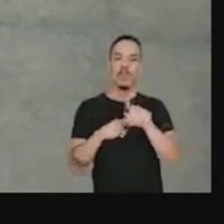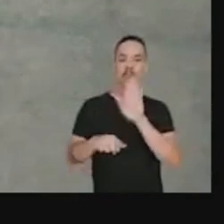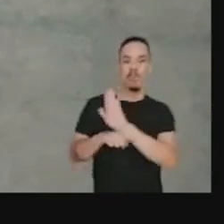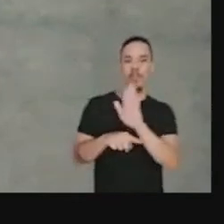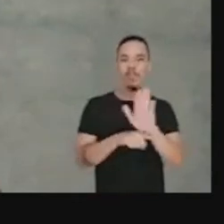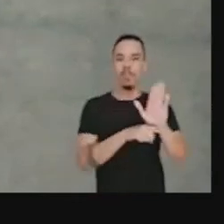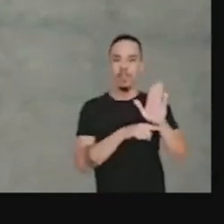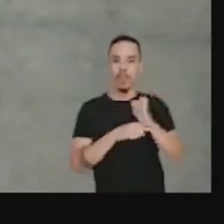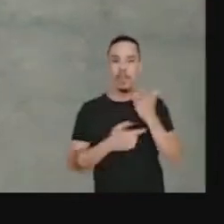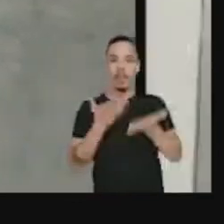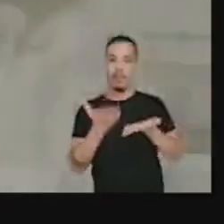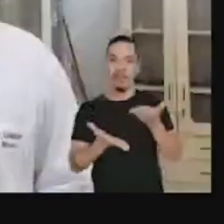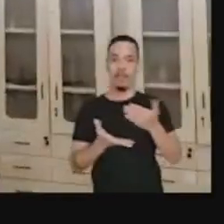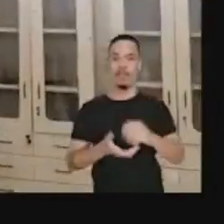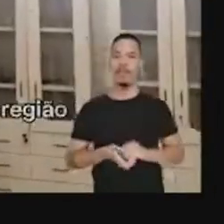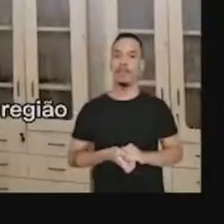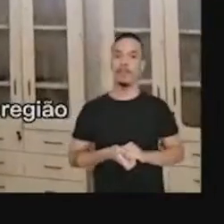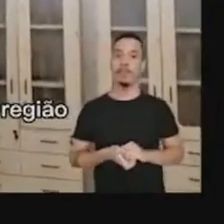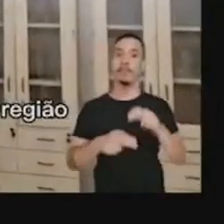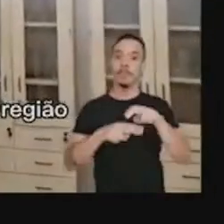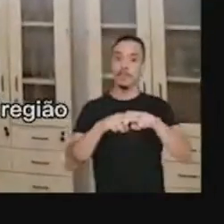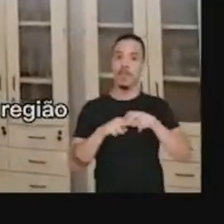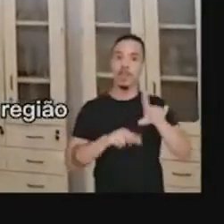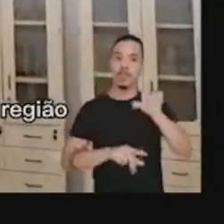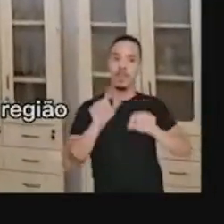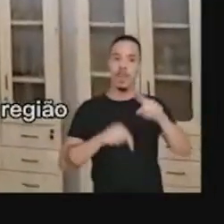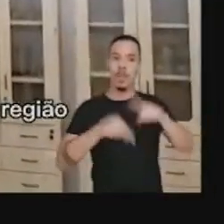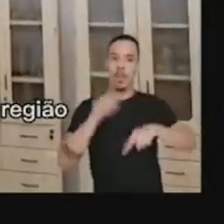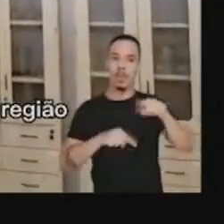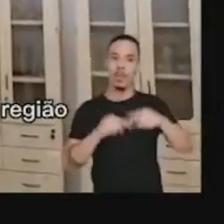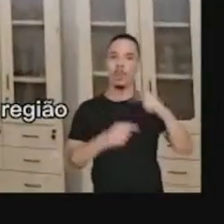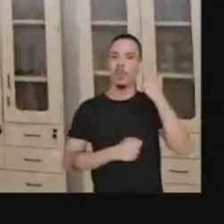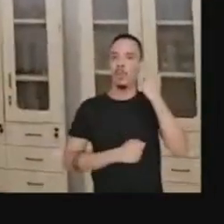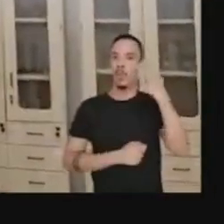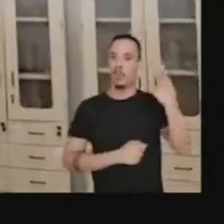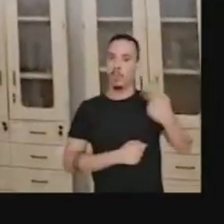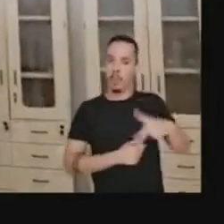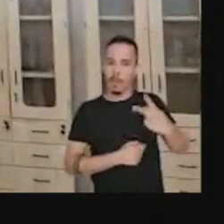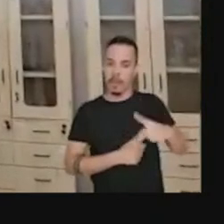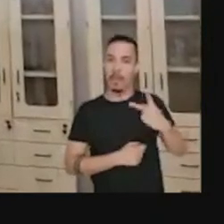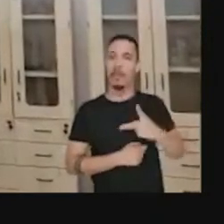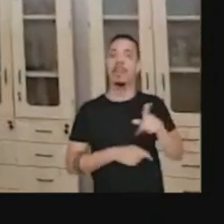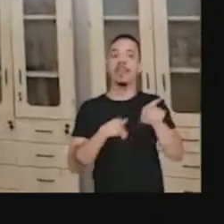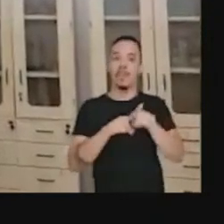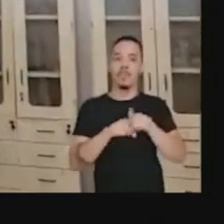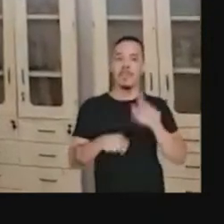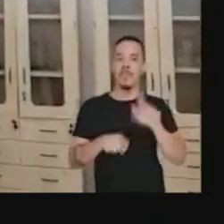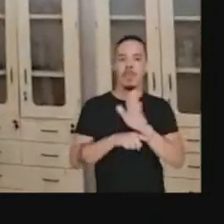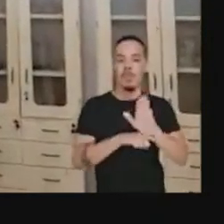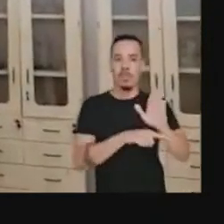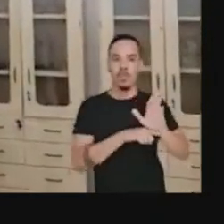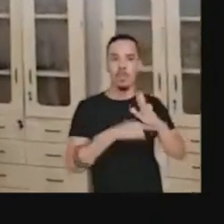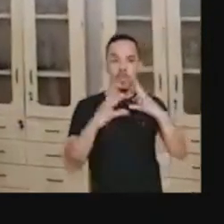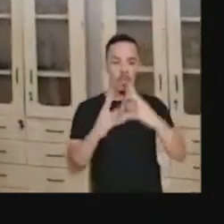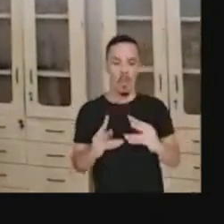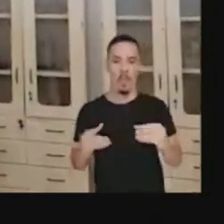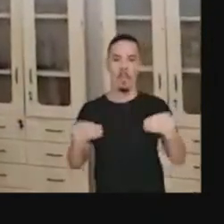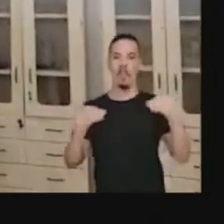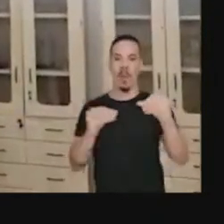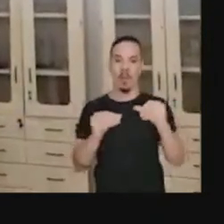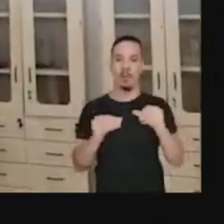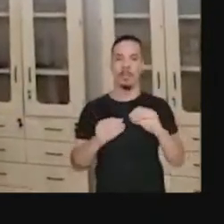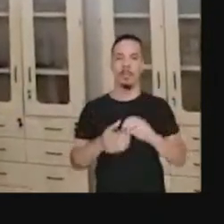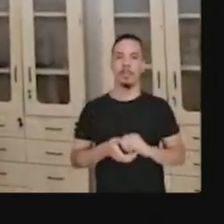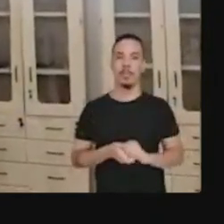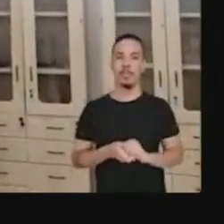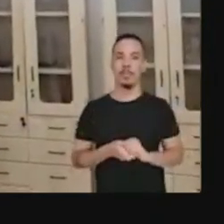ao tratamento da doença. Para isso, foram escolhidos produtos muito comuns na nossa região, com potencial atividade leishmanicida,